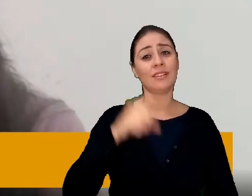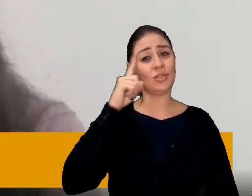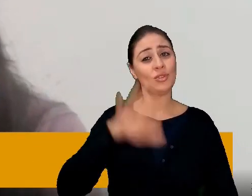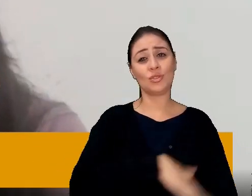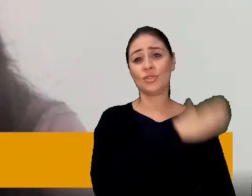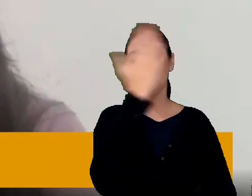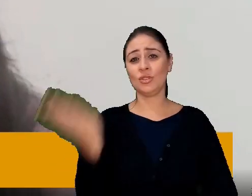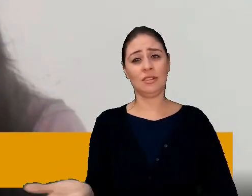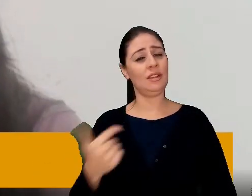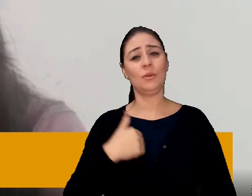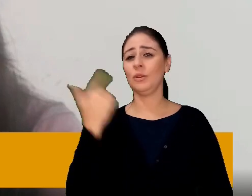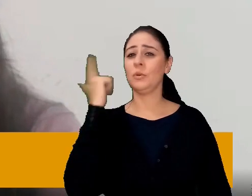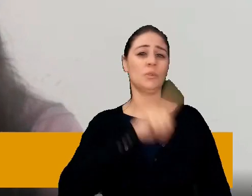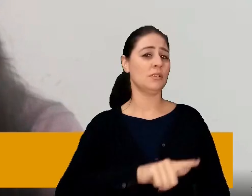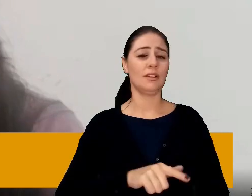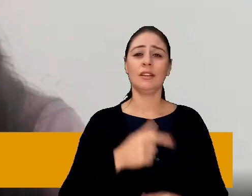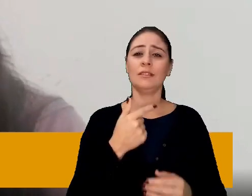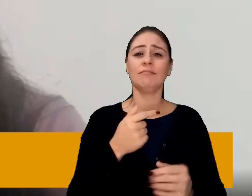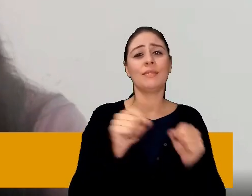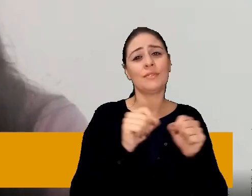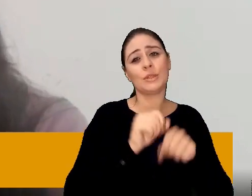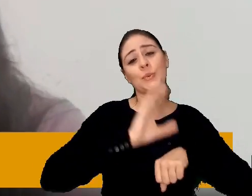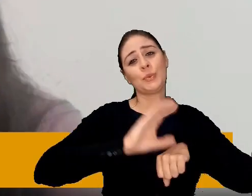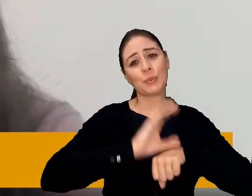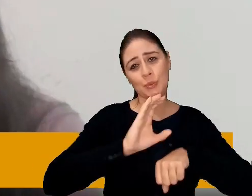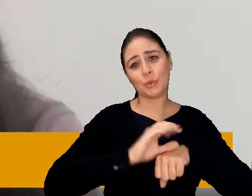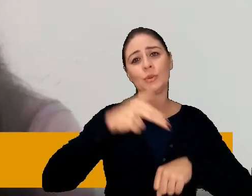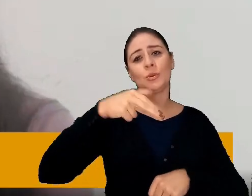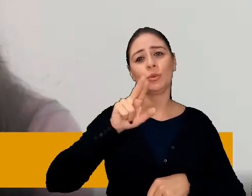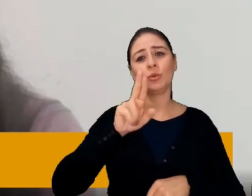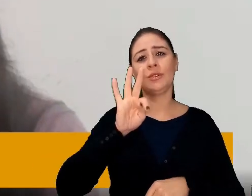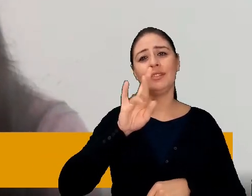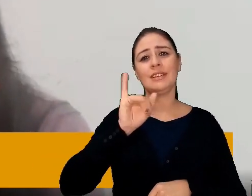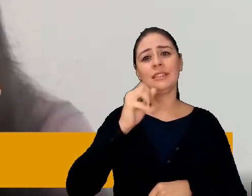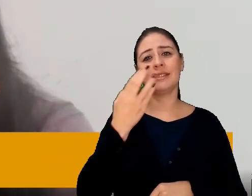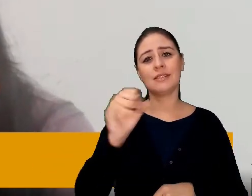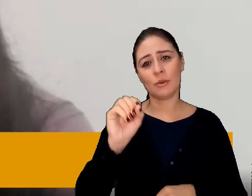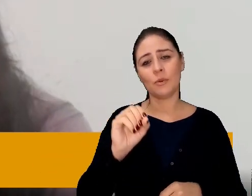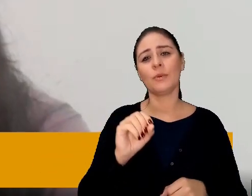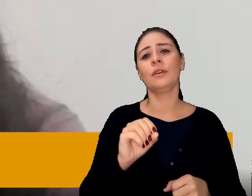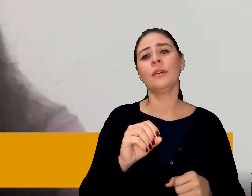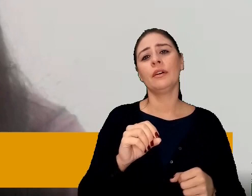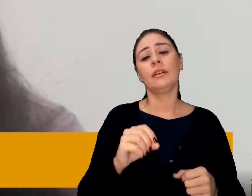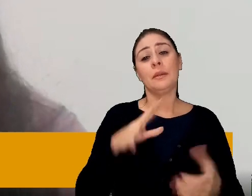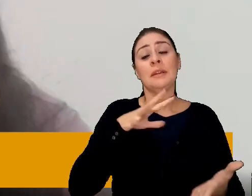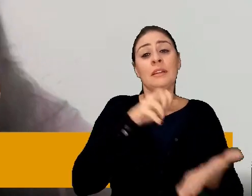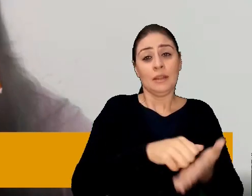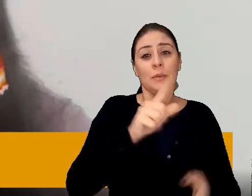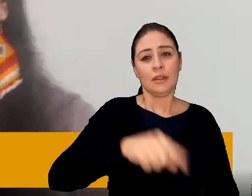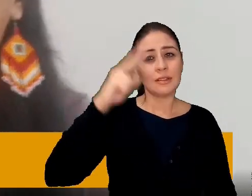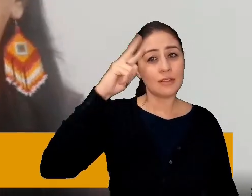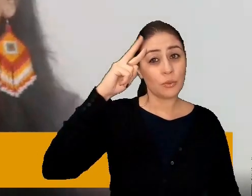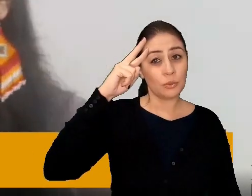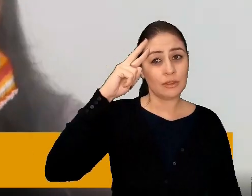integral, eu não ia conseguir, sabe, fazer esse curso de nutrição, que é o que eu queria fazer. Então minha inscrição acadêmica seria na segunda-feira,